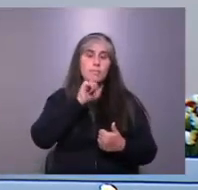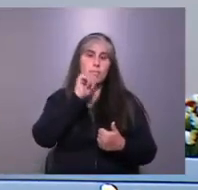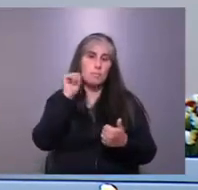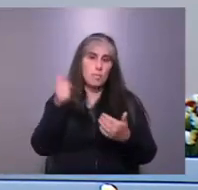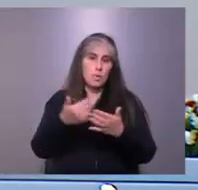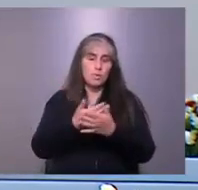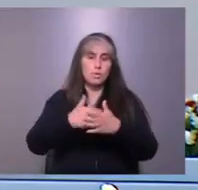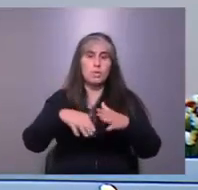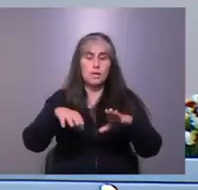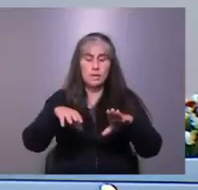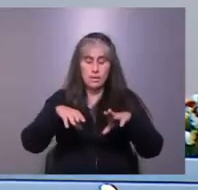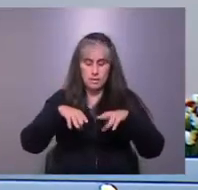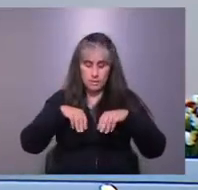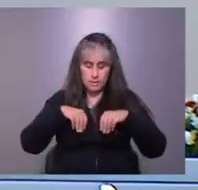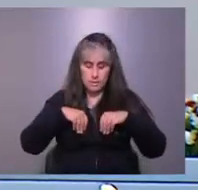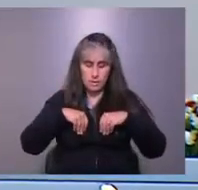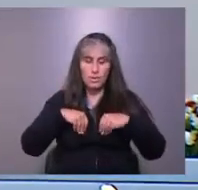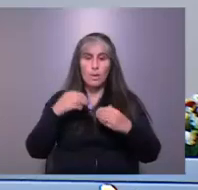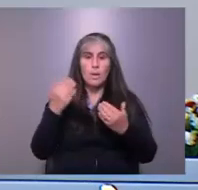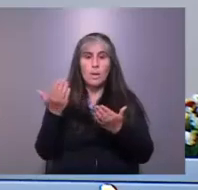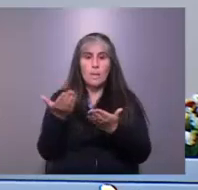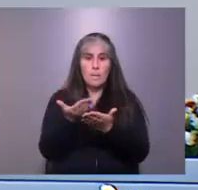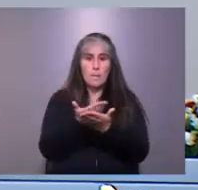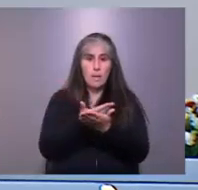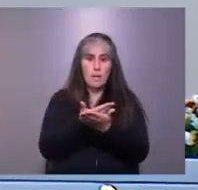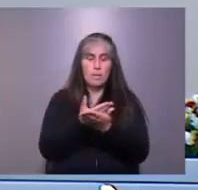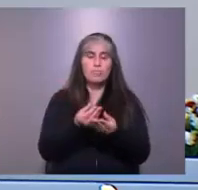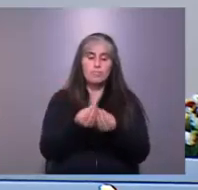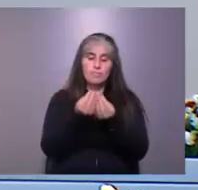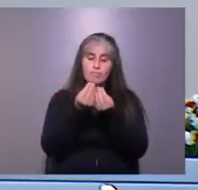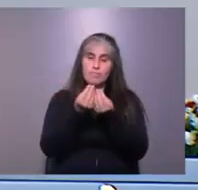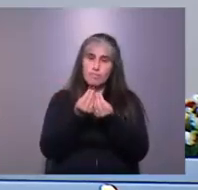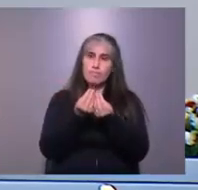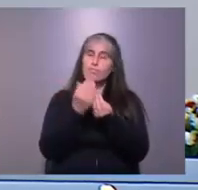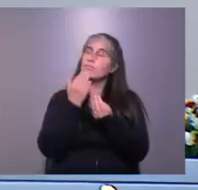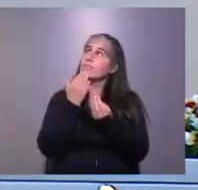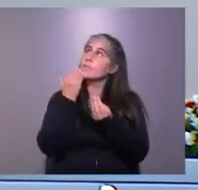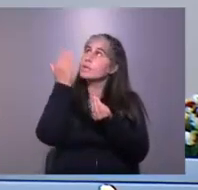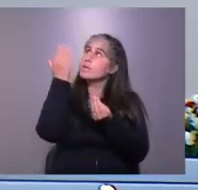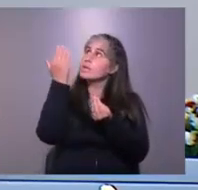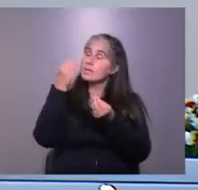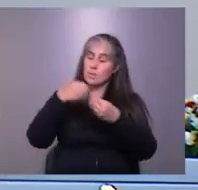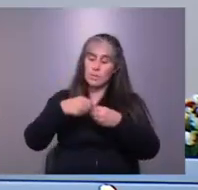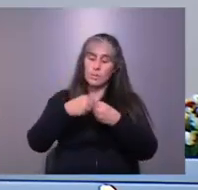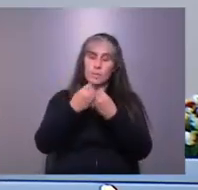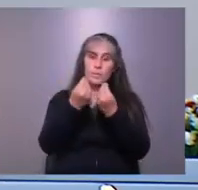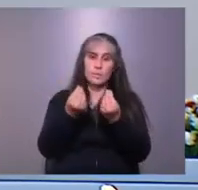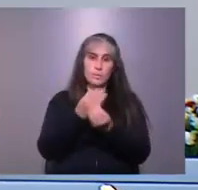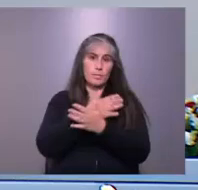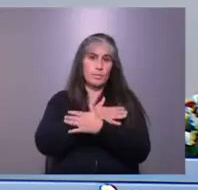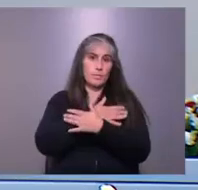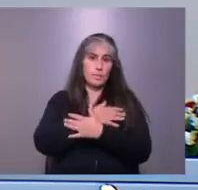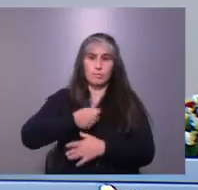morte. Tomou o pão e, dando graças, partiu e deu aos